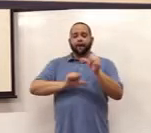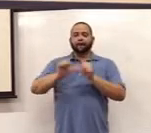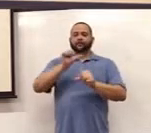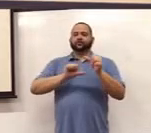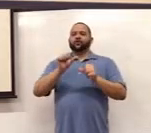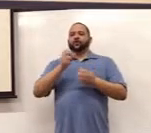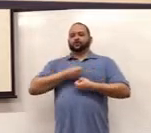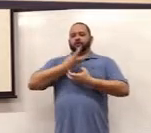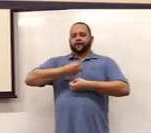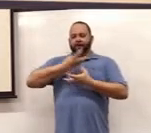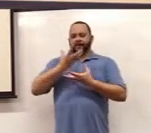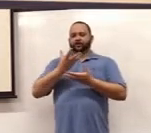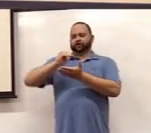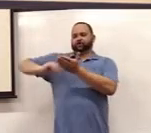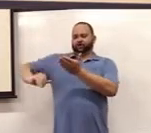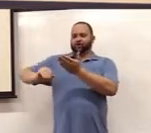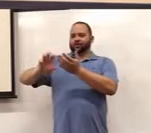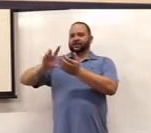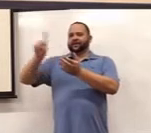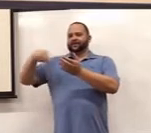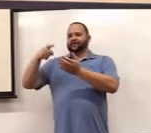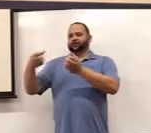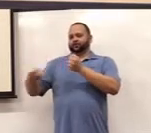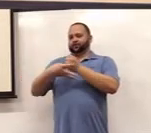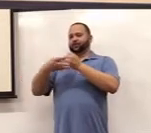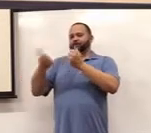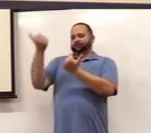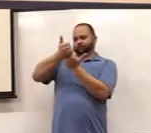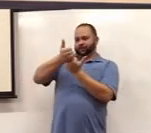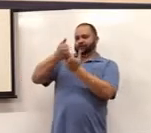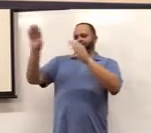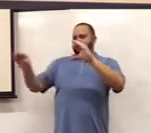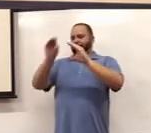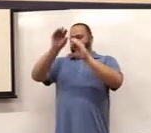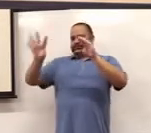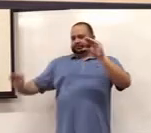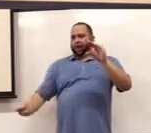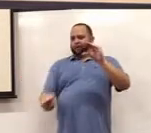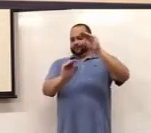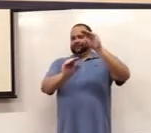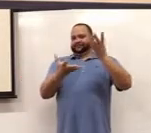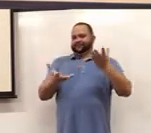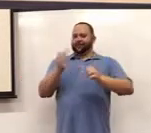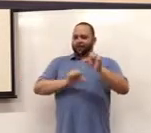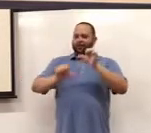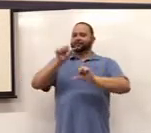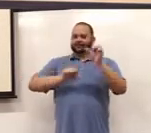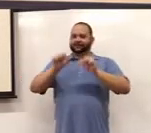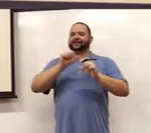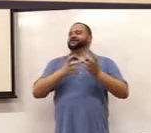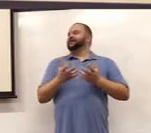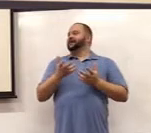que ele achava que não eram tão legais, botou umas outras partes que ele achava que caberiam mais no texto, né? E foi transformando o texto com